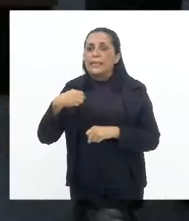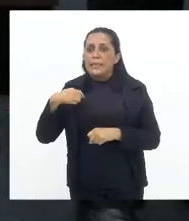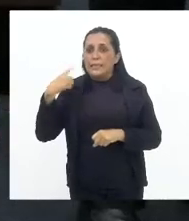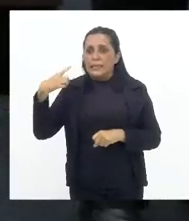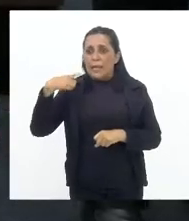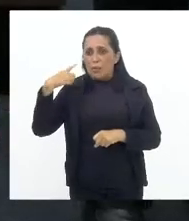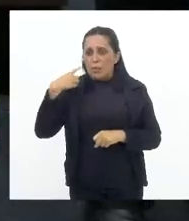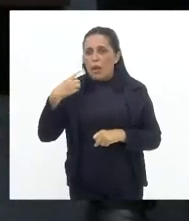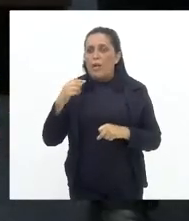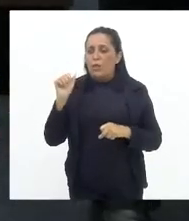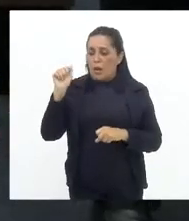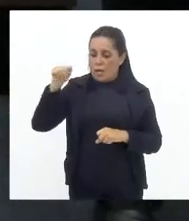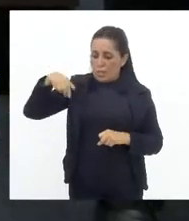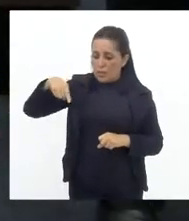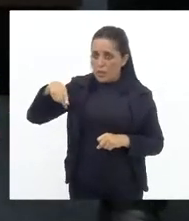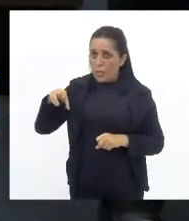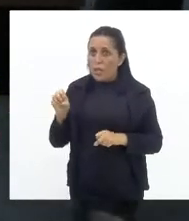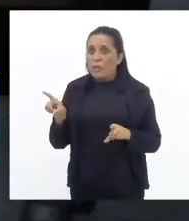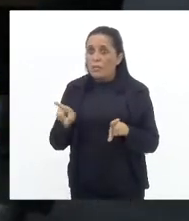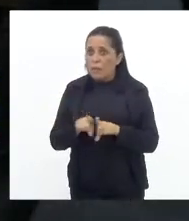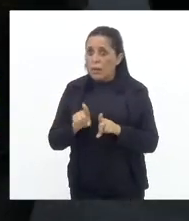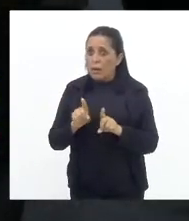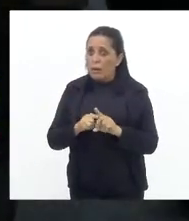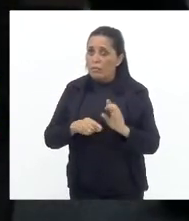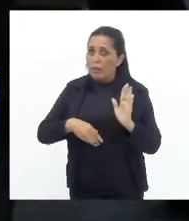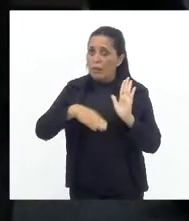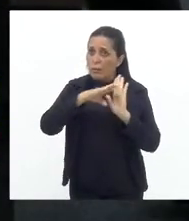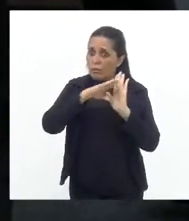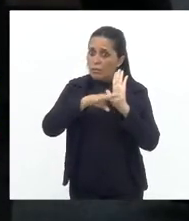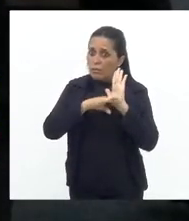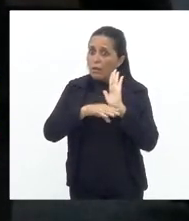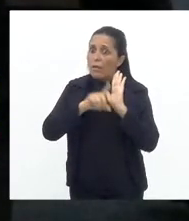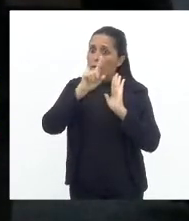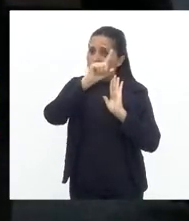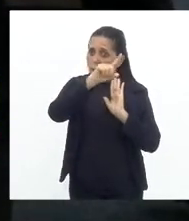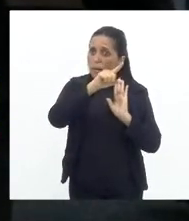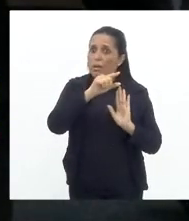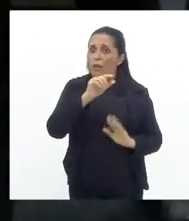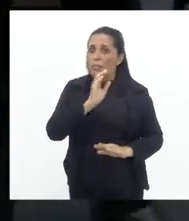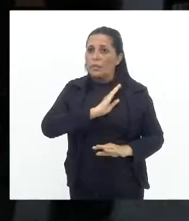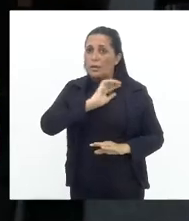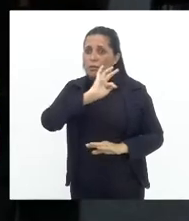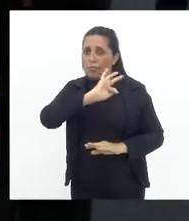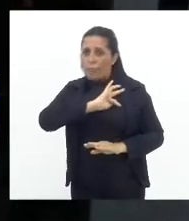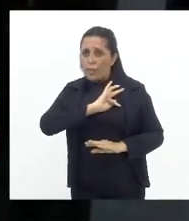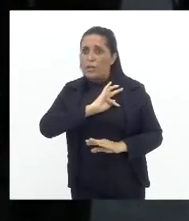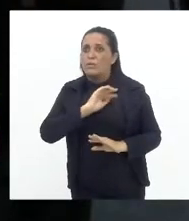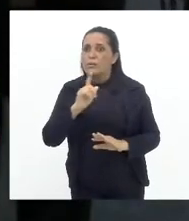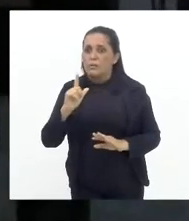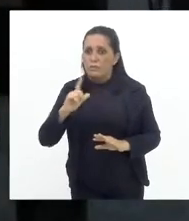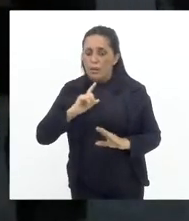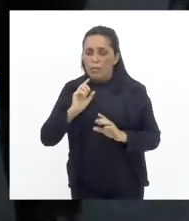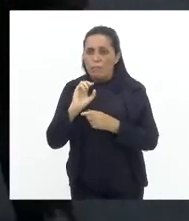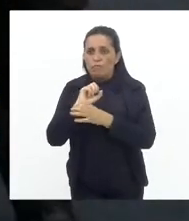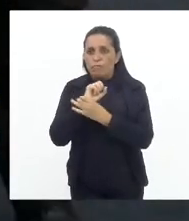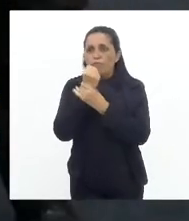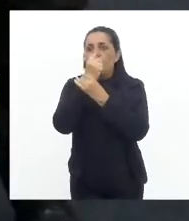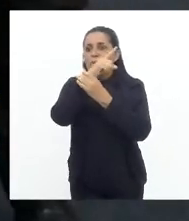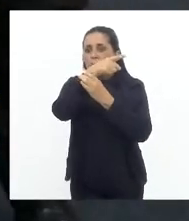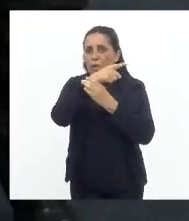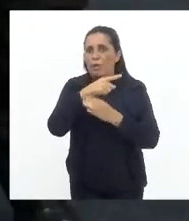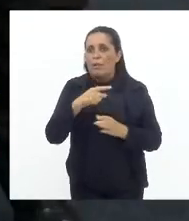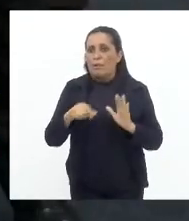André Ceciliano que fazem a ponta na Baixada Fluminense para que a gente possa ter o esforço na incidência criminal ali Presidente